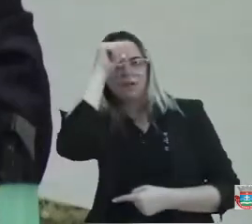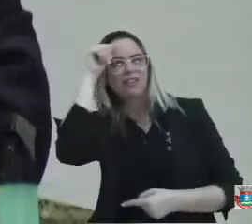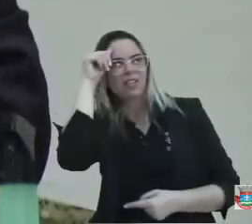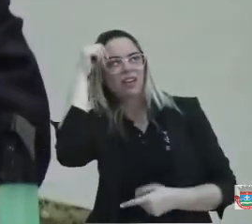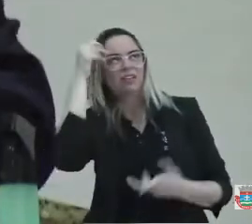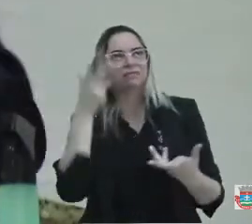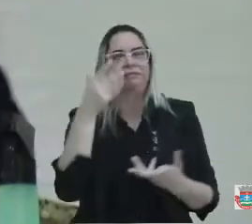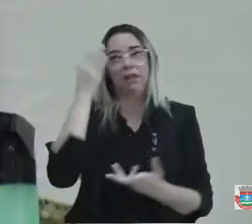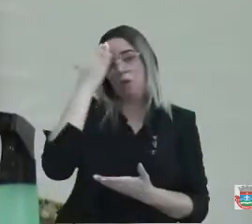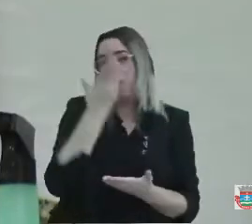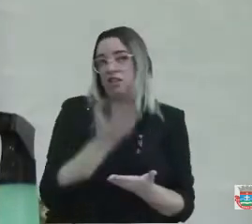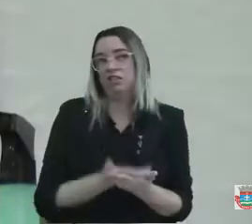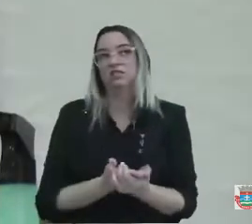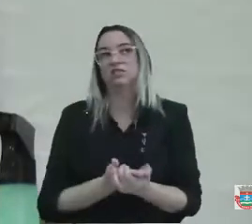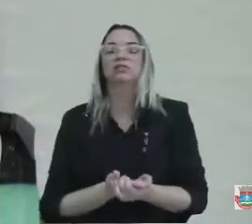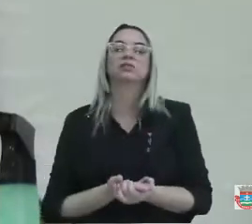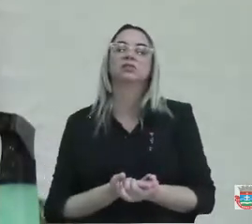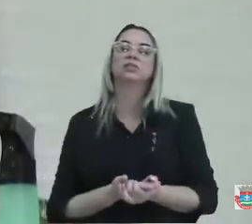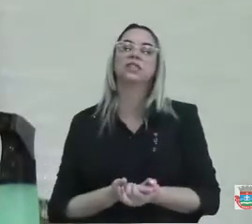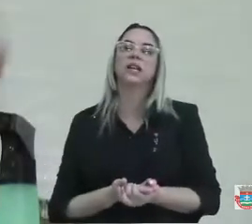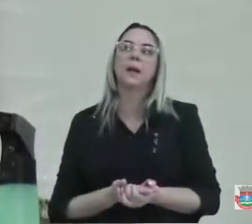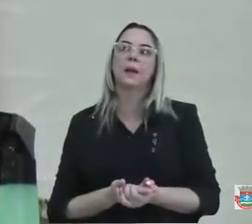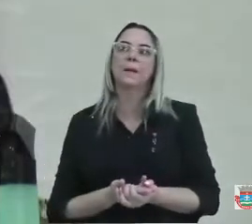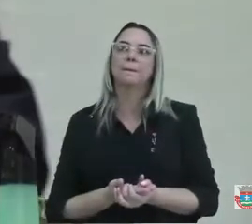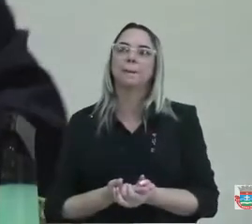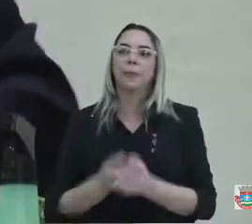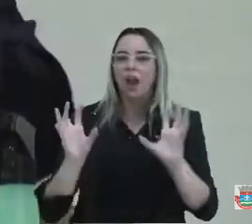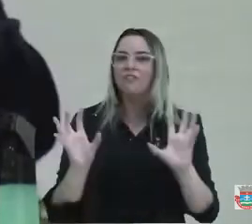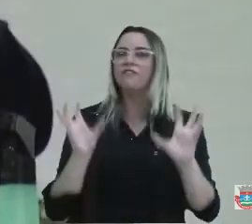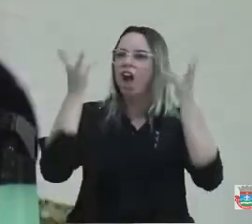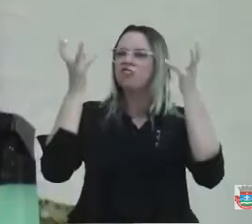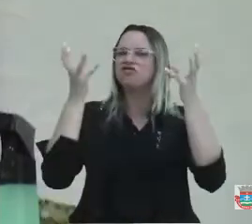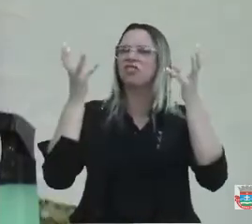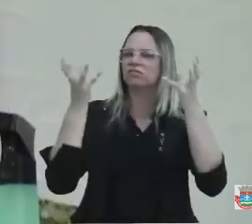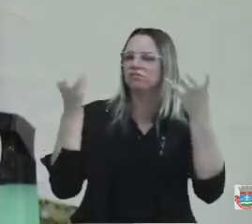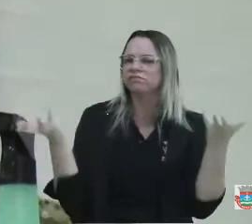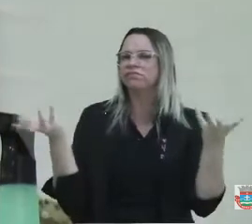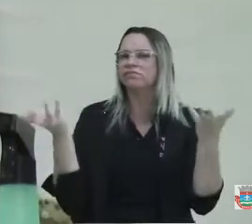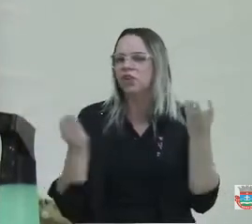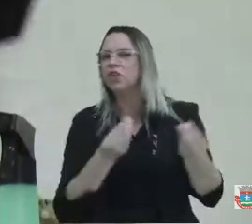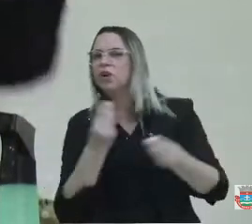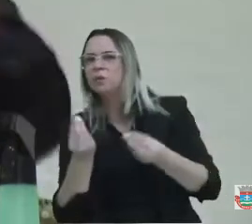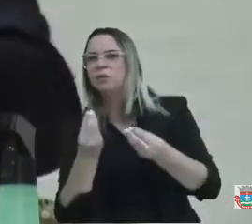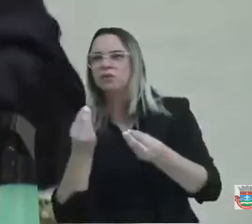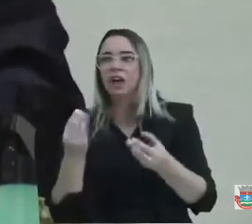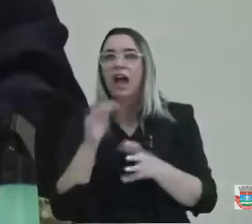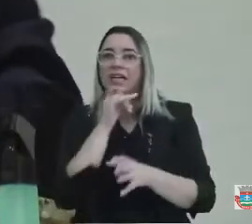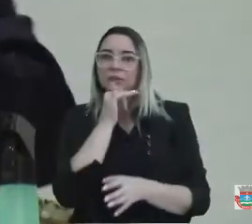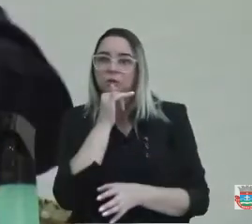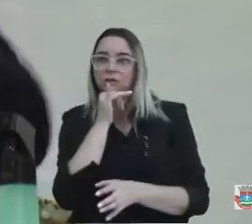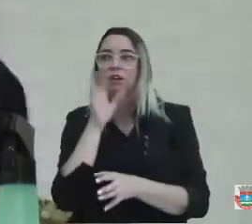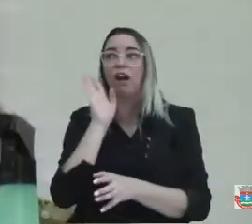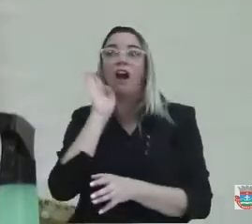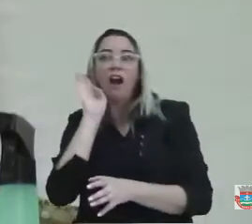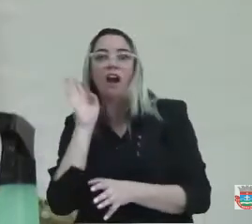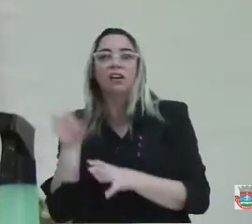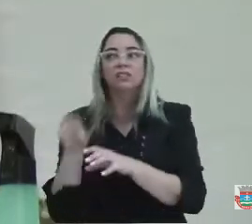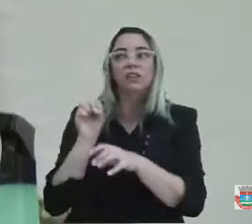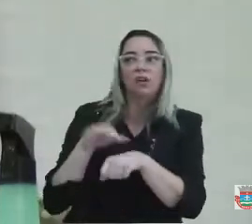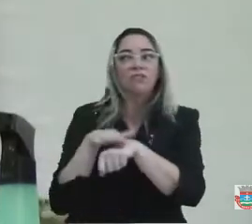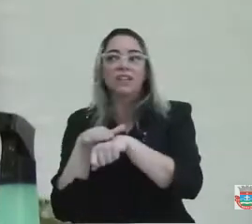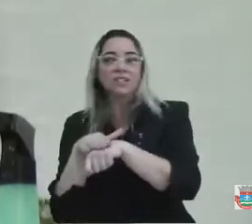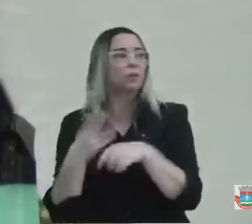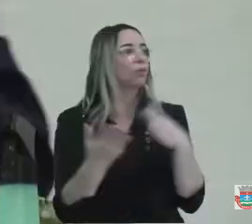prefeito Batité, ele prometeu nas lives que ia fazer a festa aqui. Aí vem com picuinha, escuta um, escuta outro. Não, ele tem que ter sua